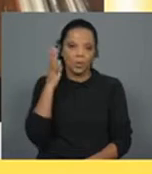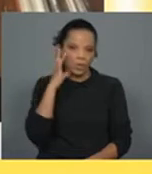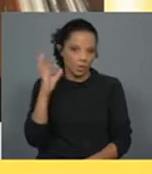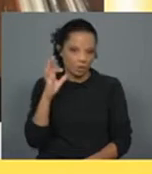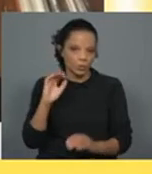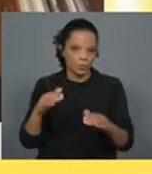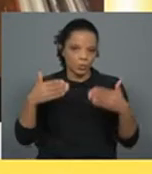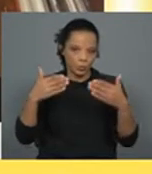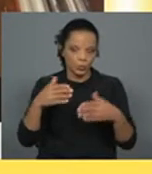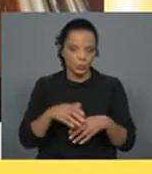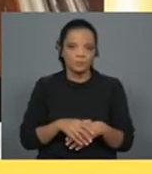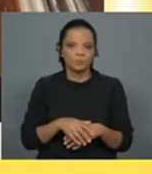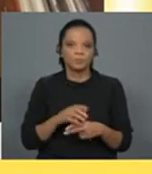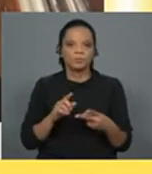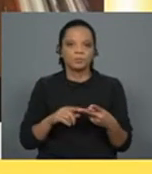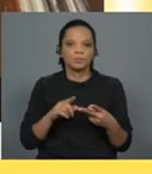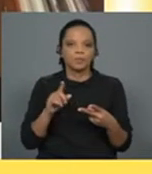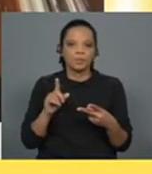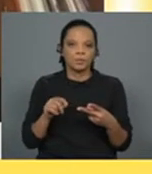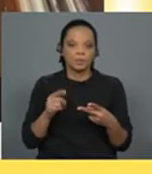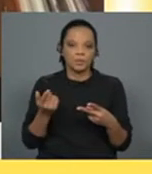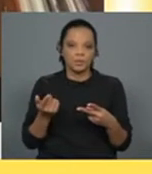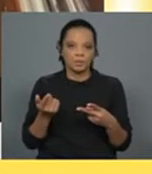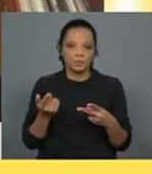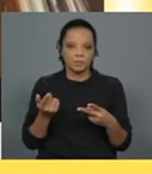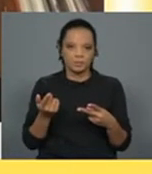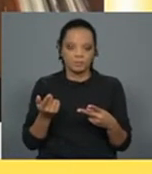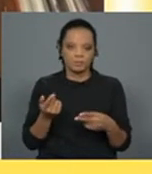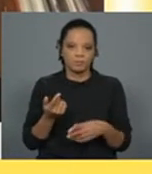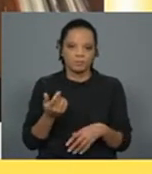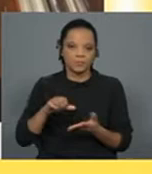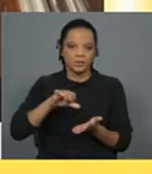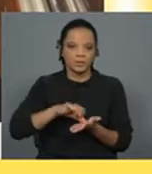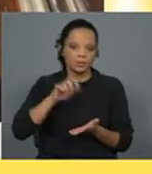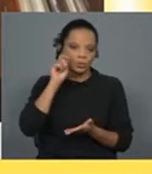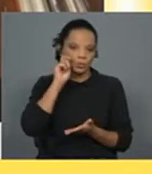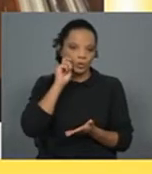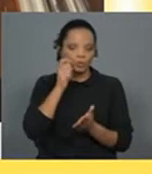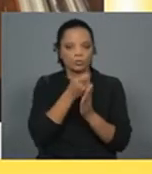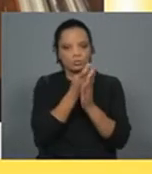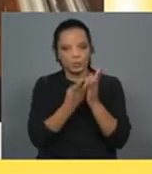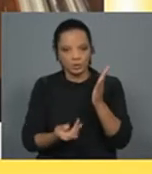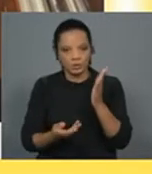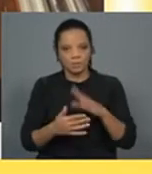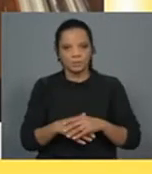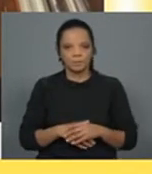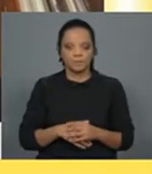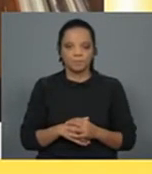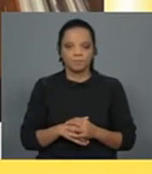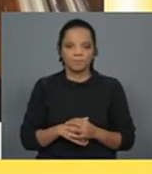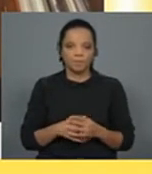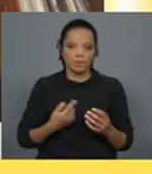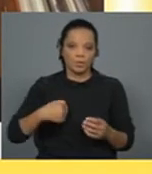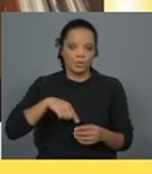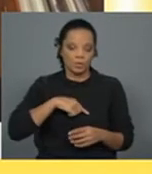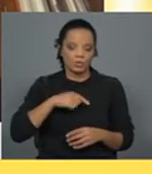sobretudo, instalações hoteleiras, mas também, portanto, centros turísticos, etc. E o que nós fazemos,